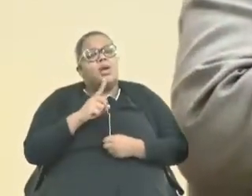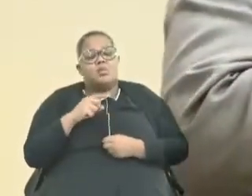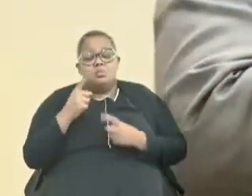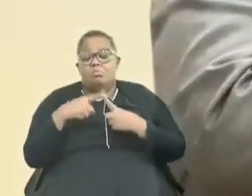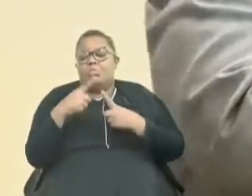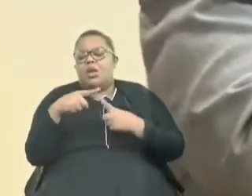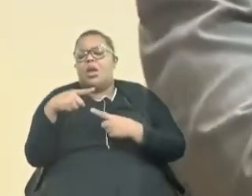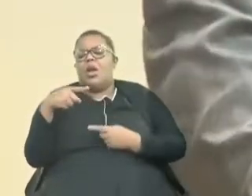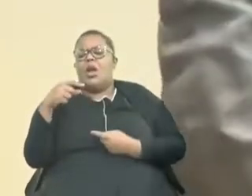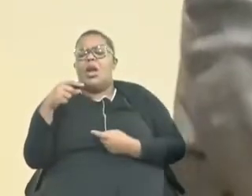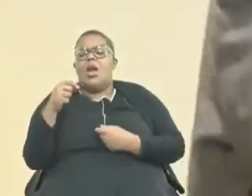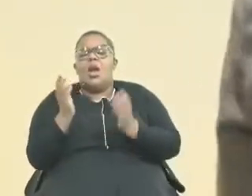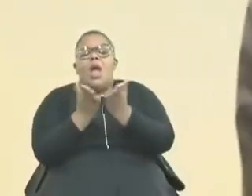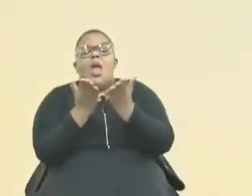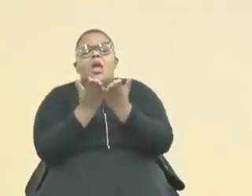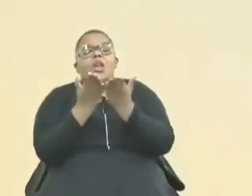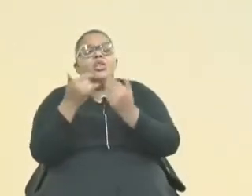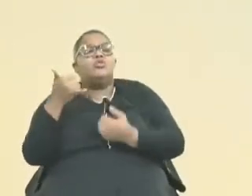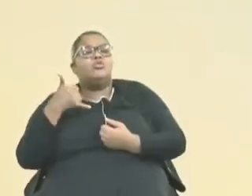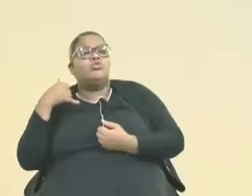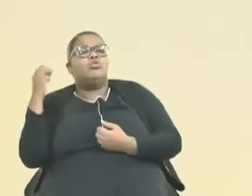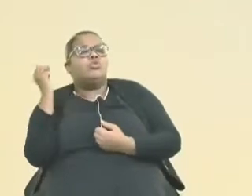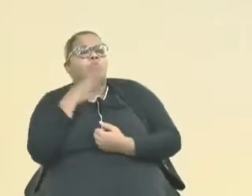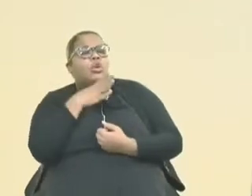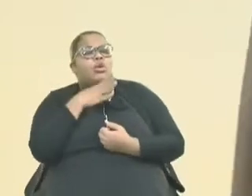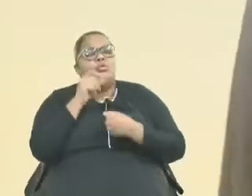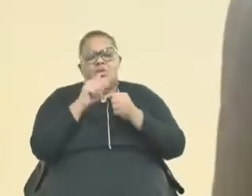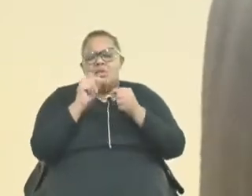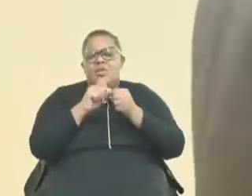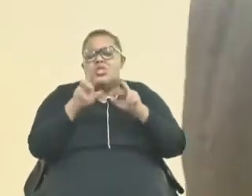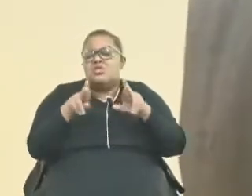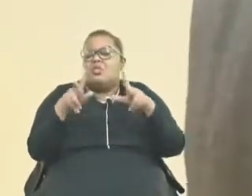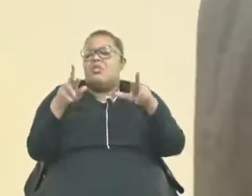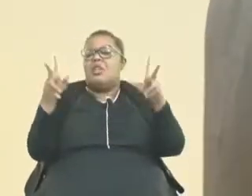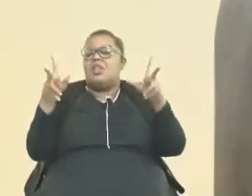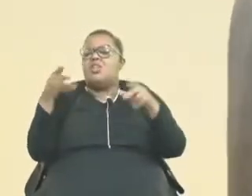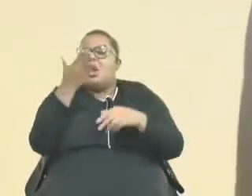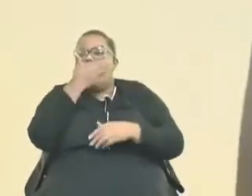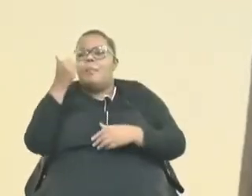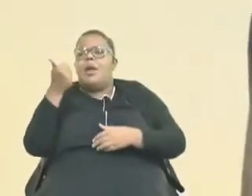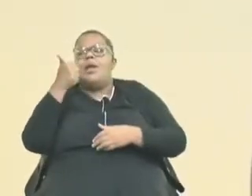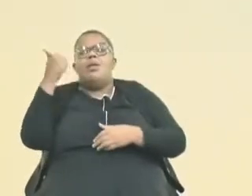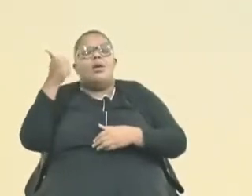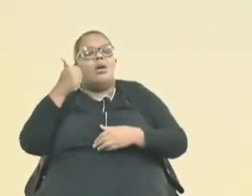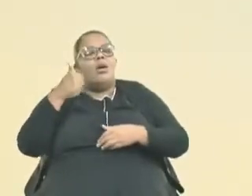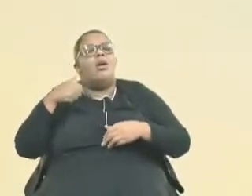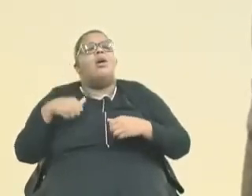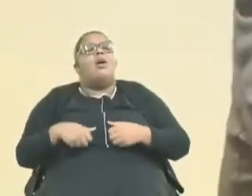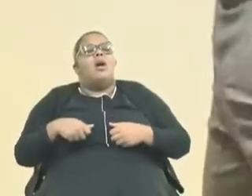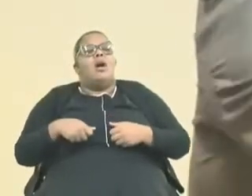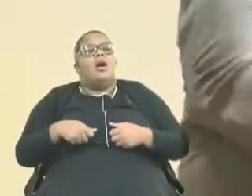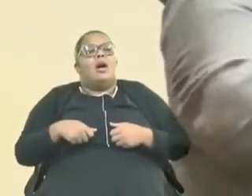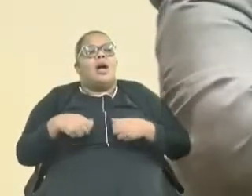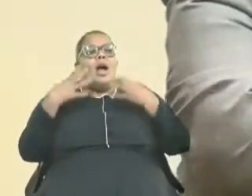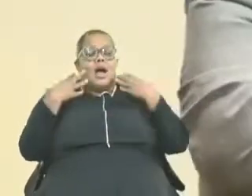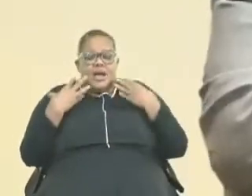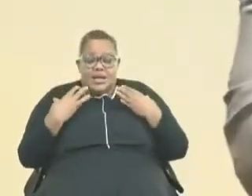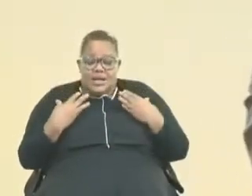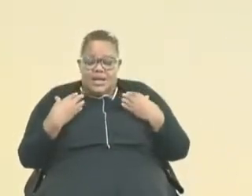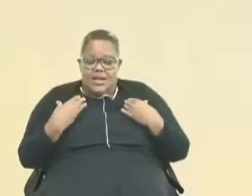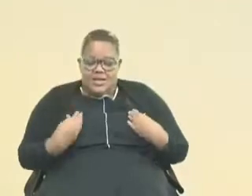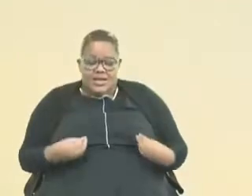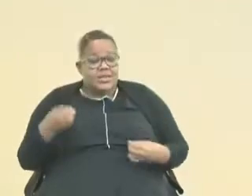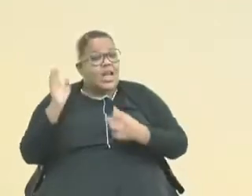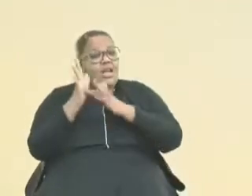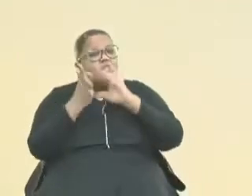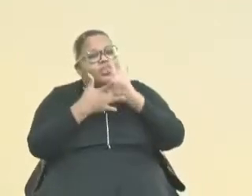a cliente novo quando ele ficar que a gente velho ele não vai fazer isso não é melhor aceitar Jesus de novo meu irmão tem gente quando vê